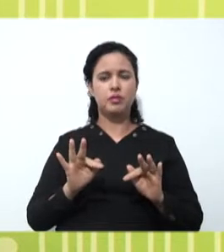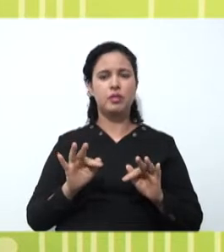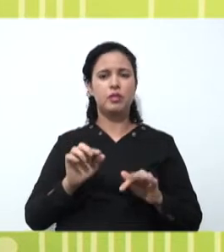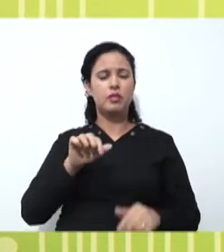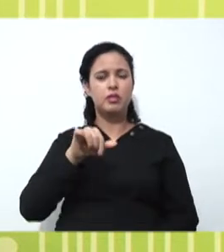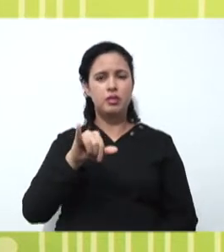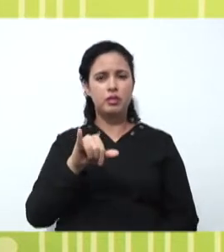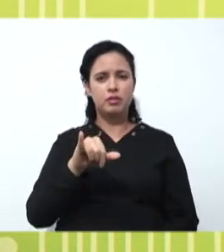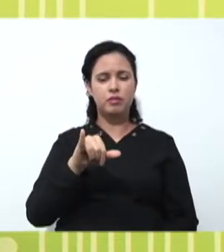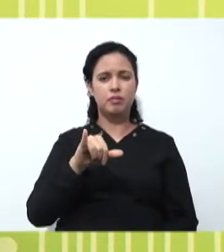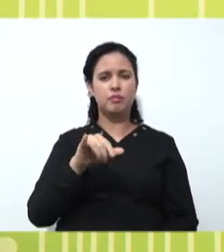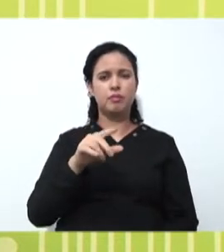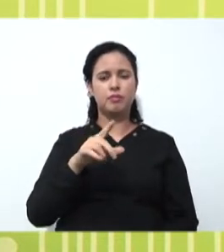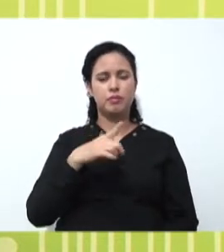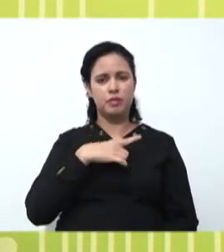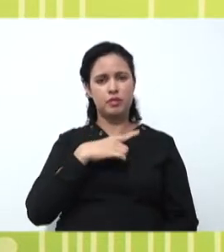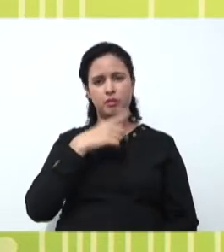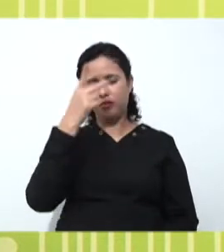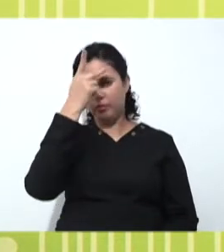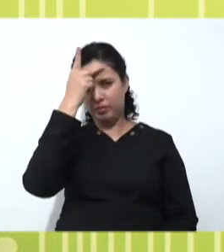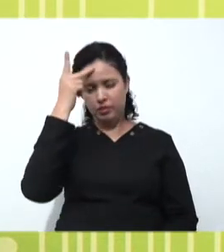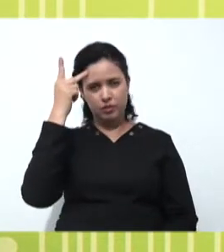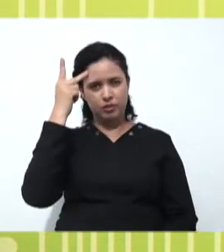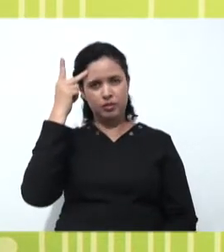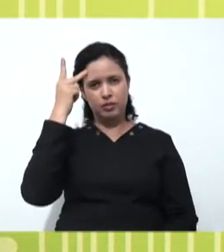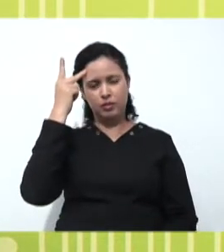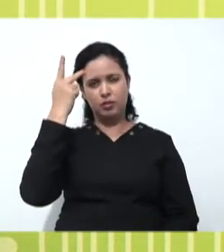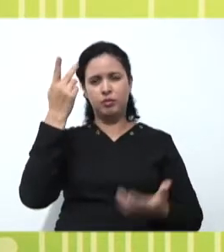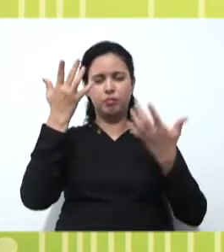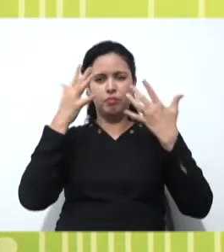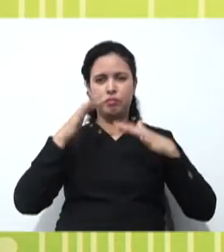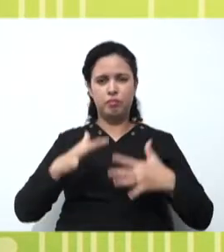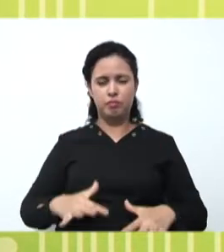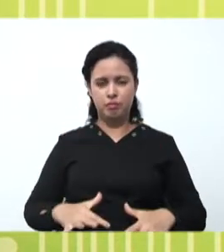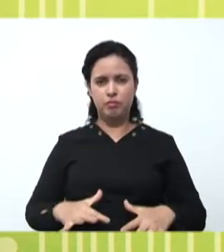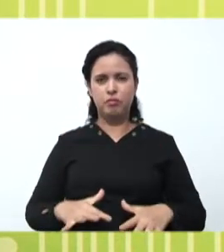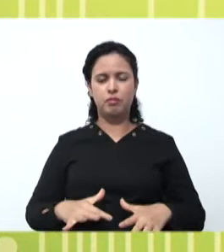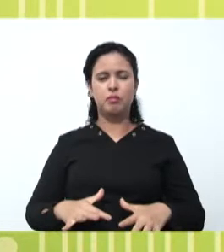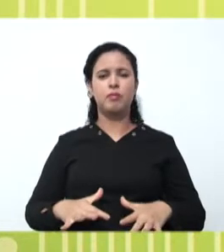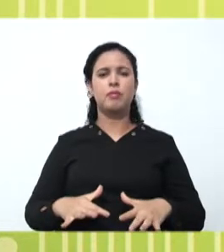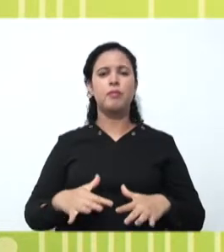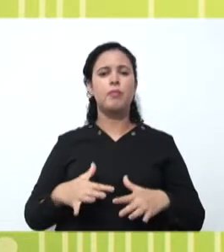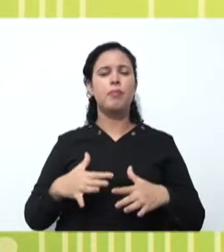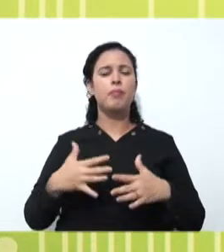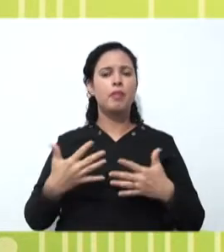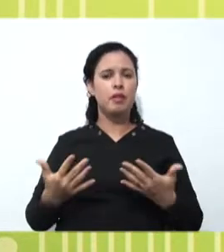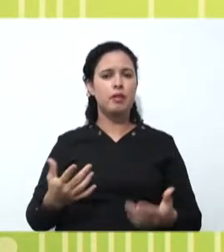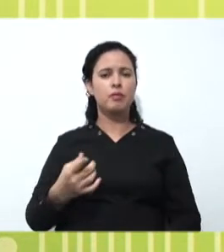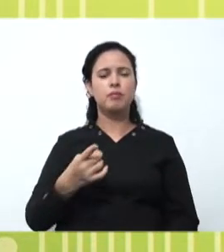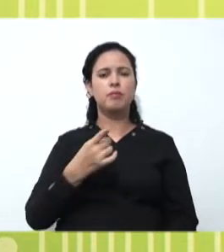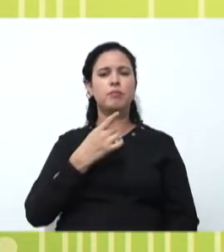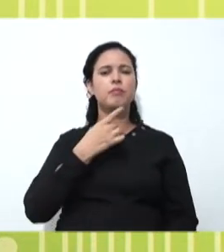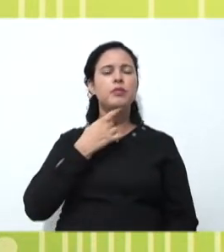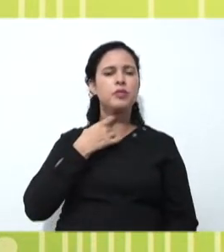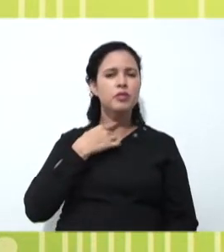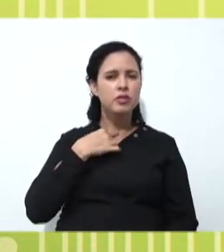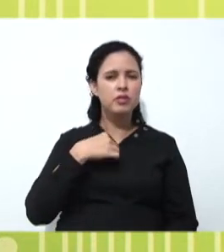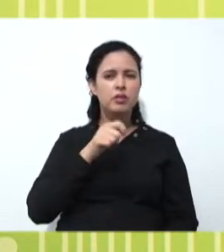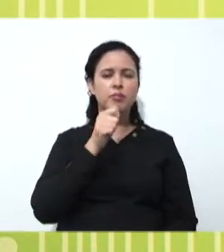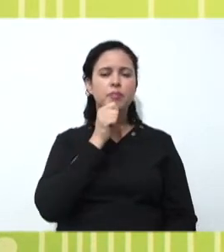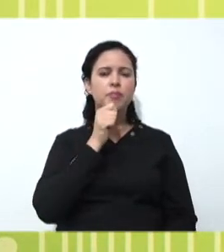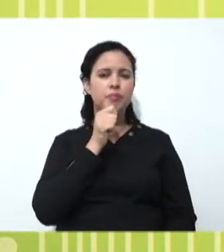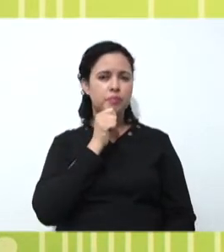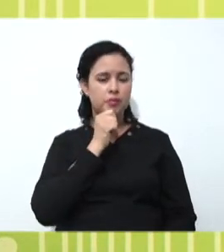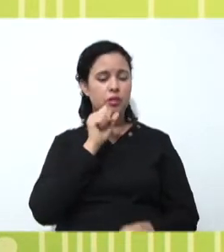pode ter pessoas desmotivadas e a desmotivação, a não ter vontade de trabalhar ali, pode ser o